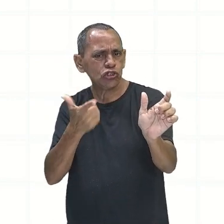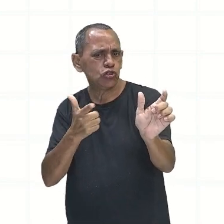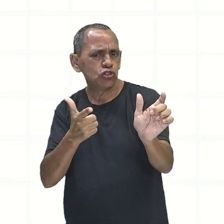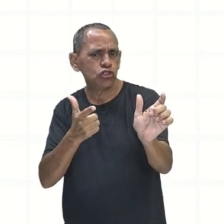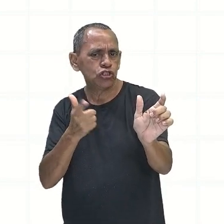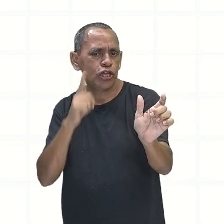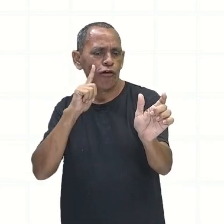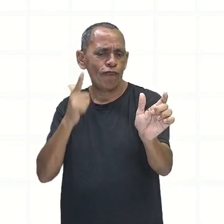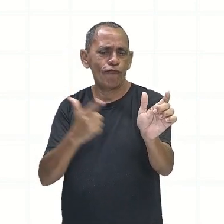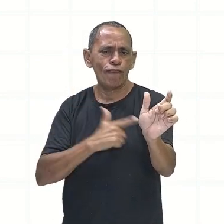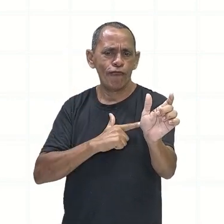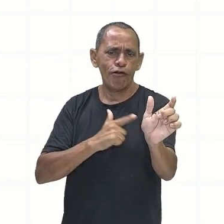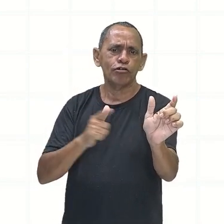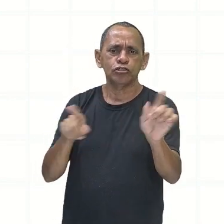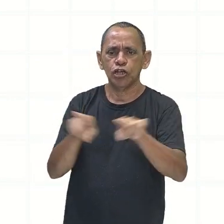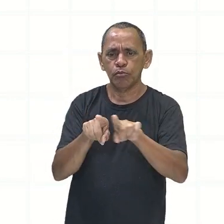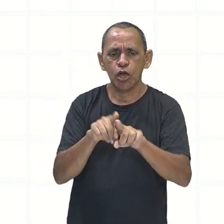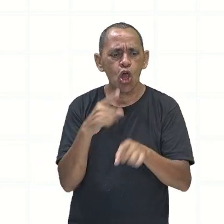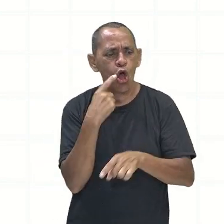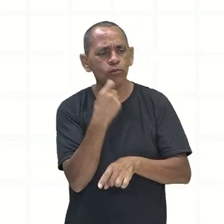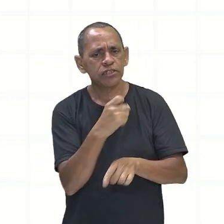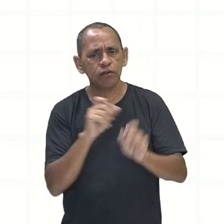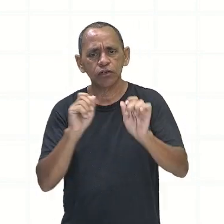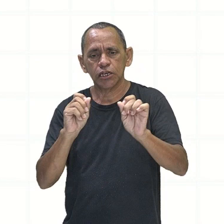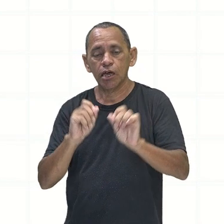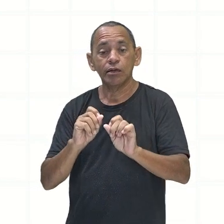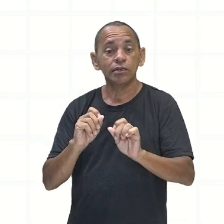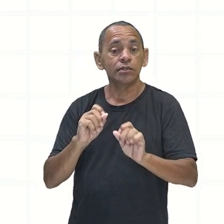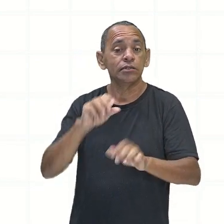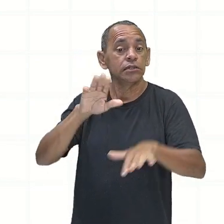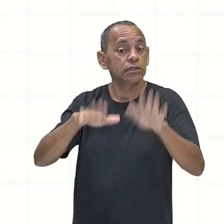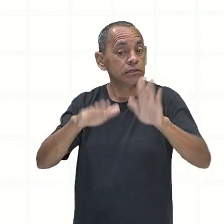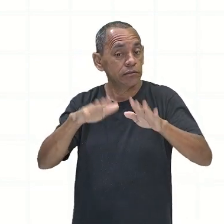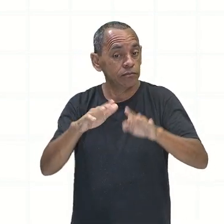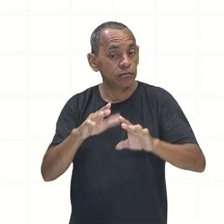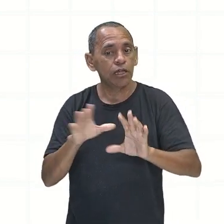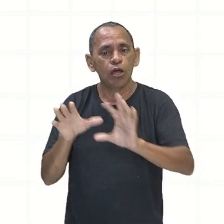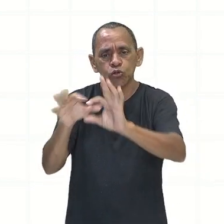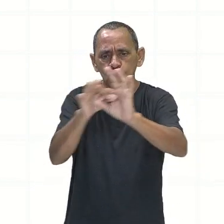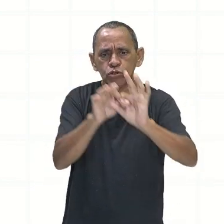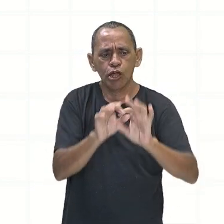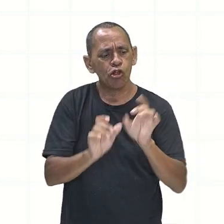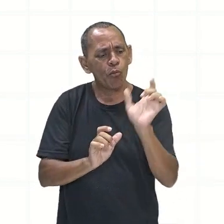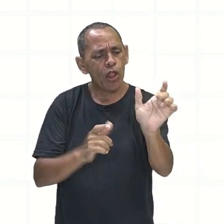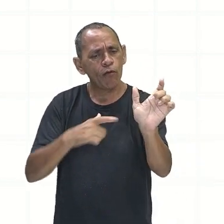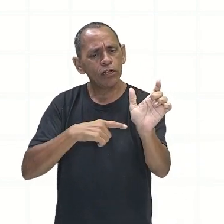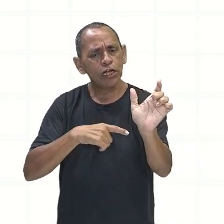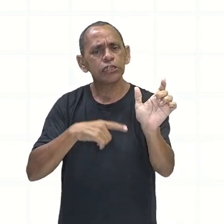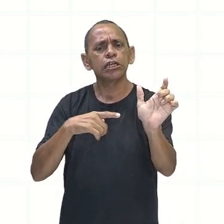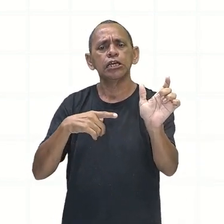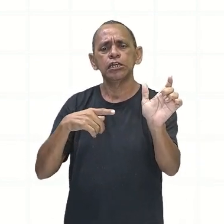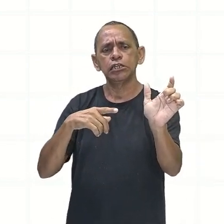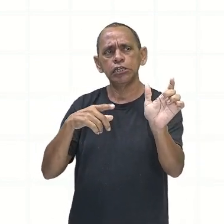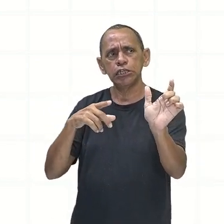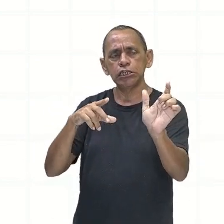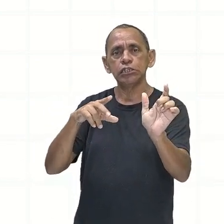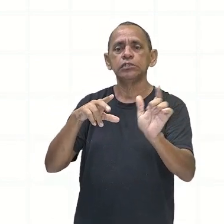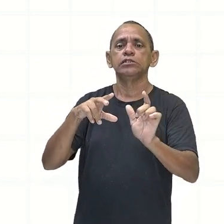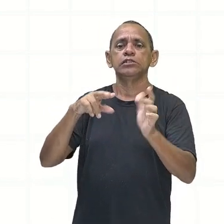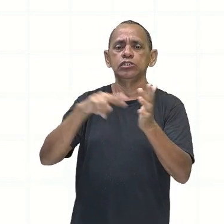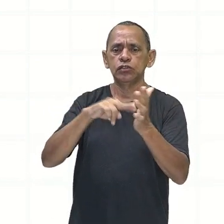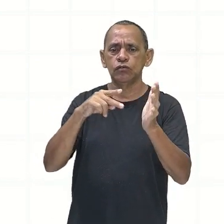Então, observem que, dependendo do contexto, a palavra vai ganhar um novo sentido, um outro